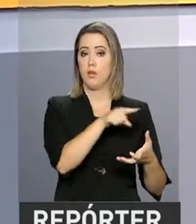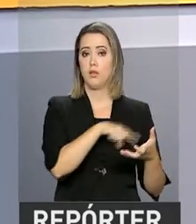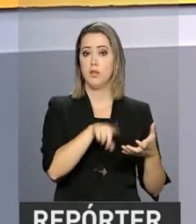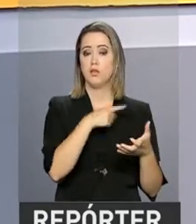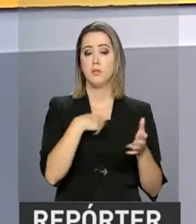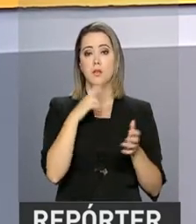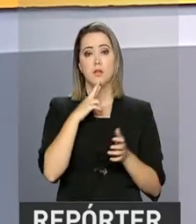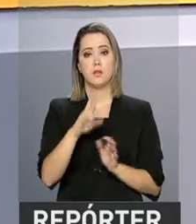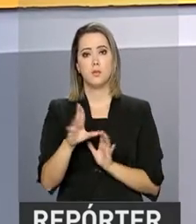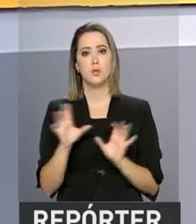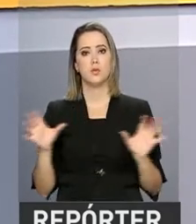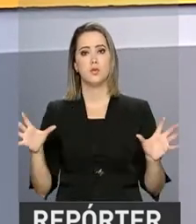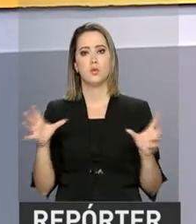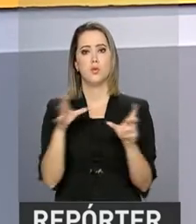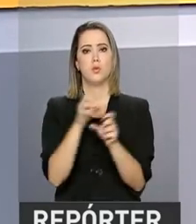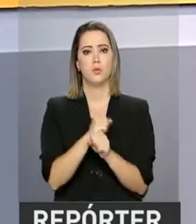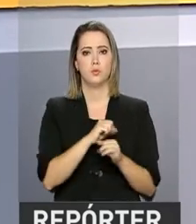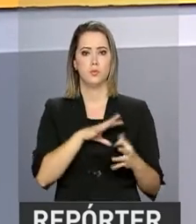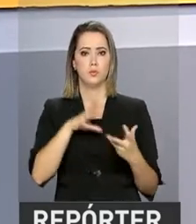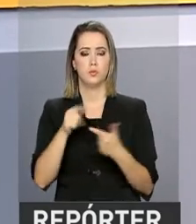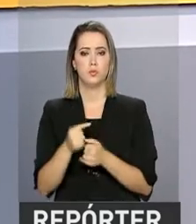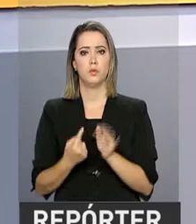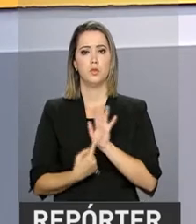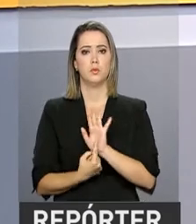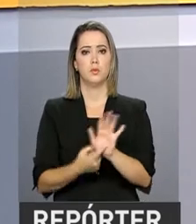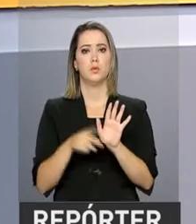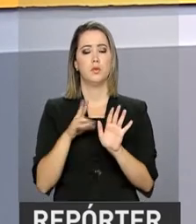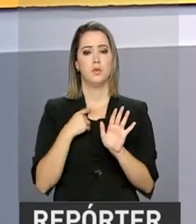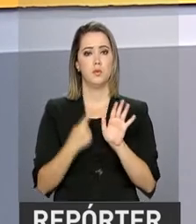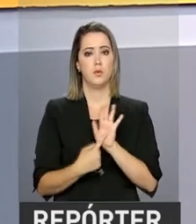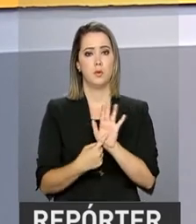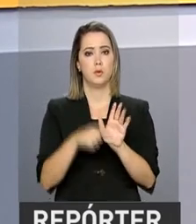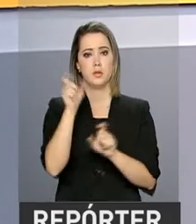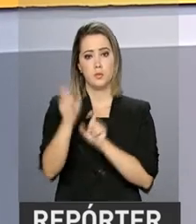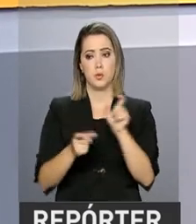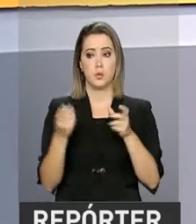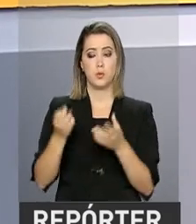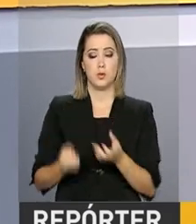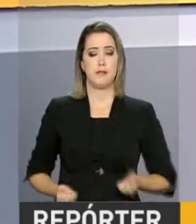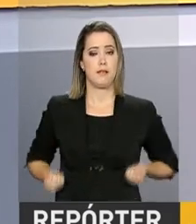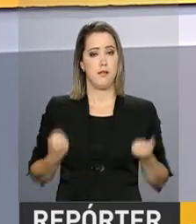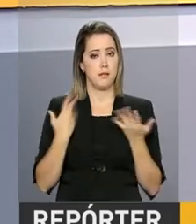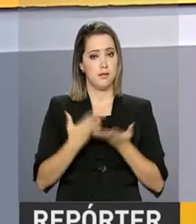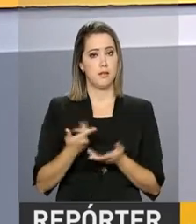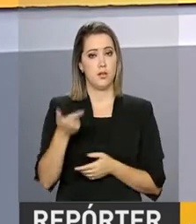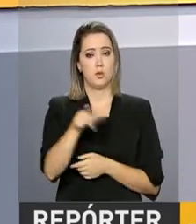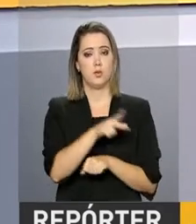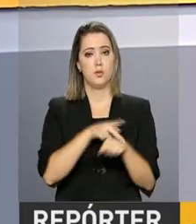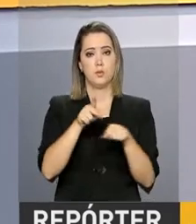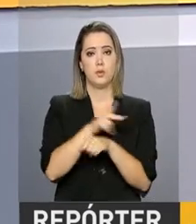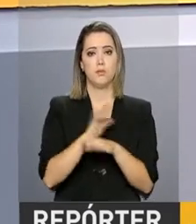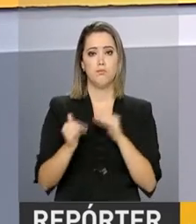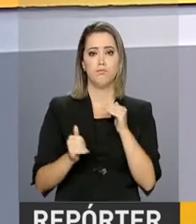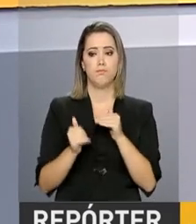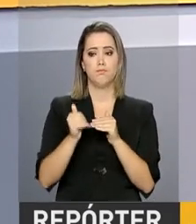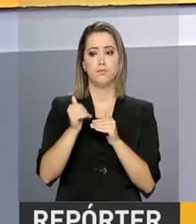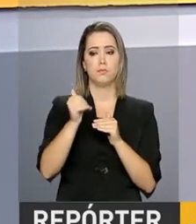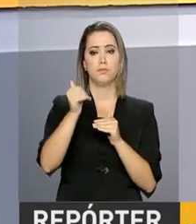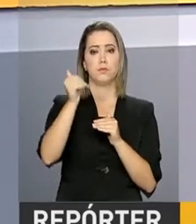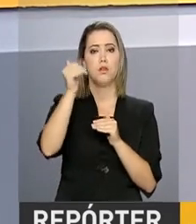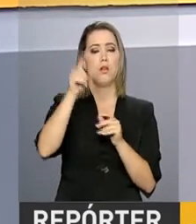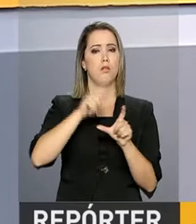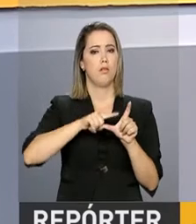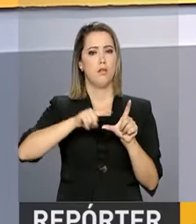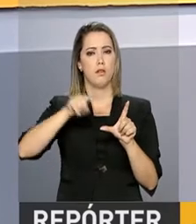externas os números mostram também que os gastos de brasileiros no exterior se mantiveram em alta no mês de abril com crescimento